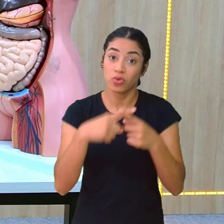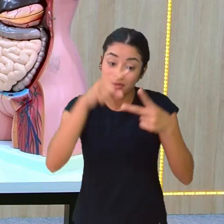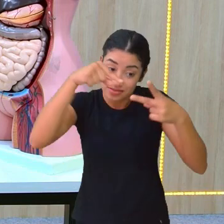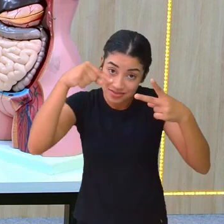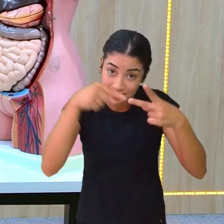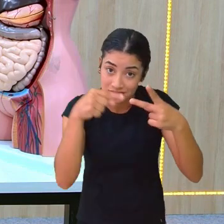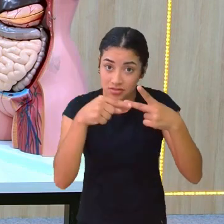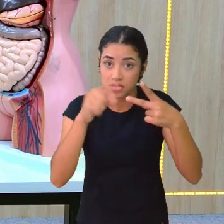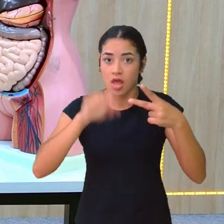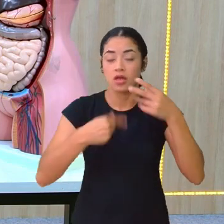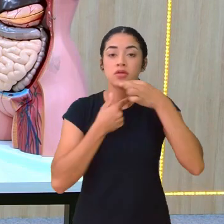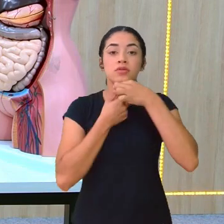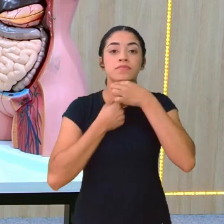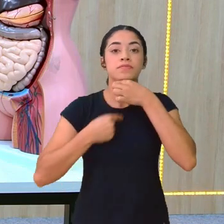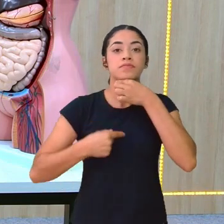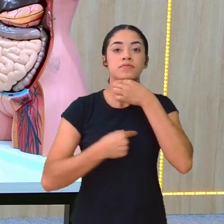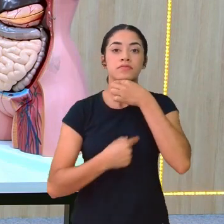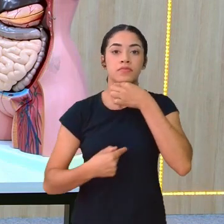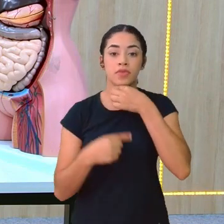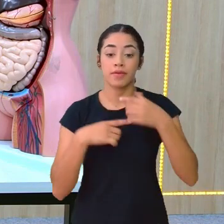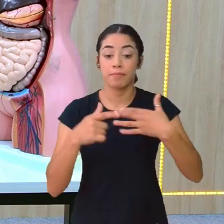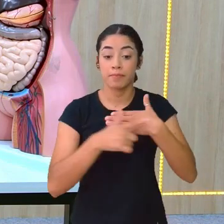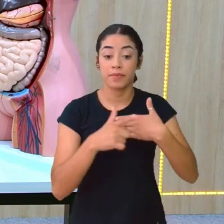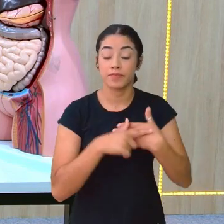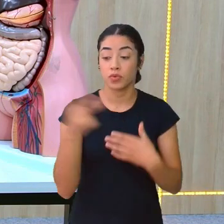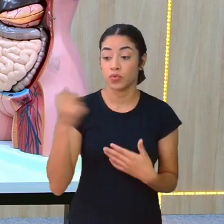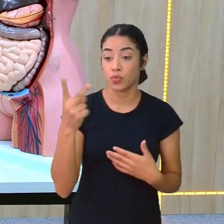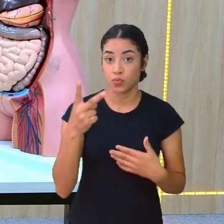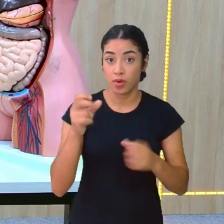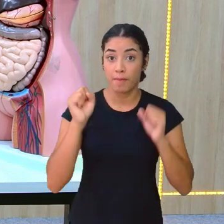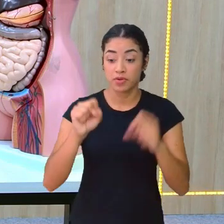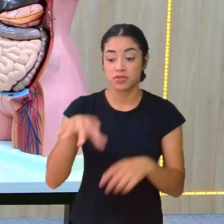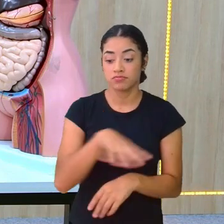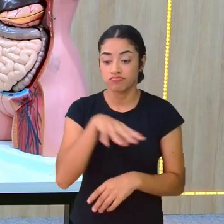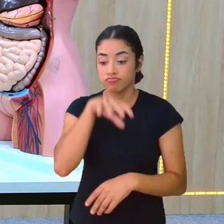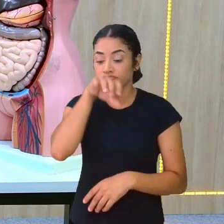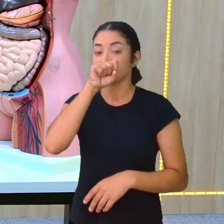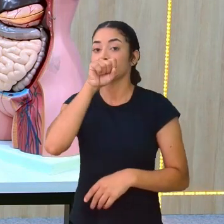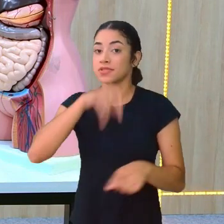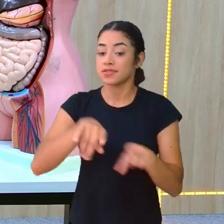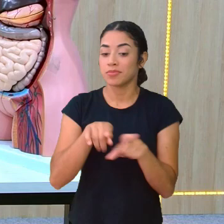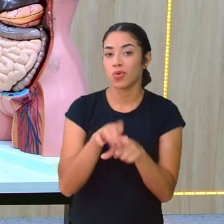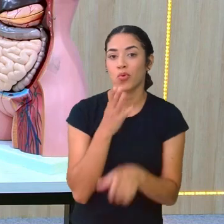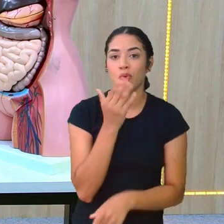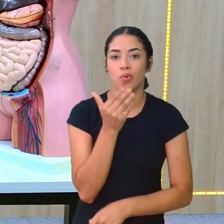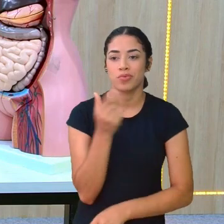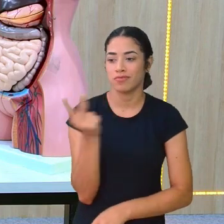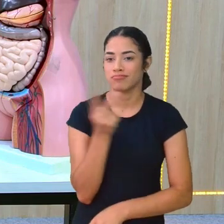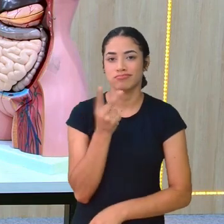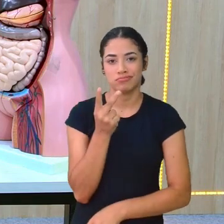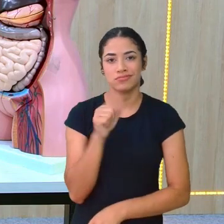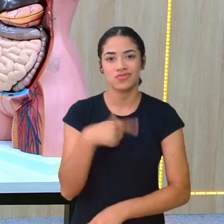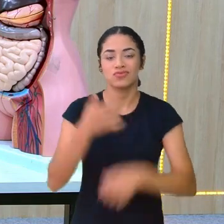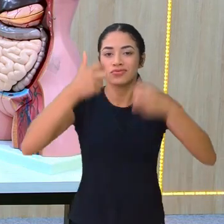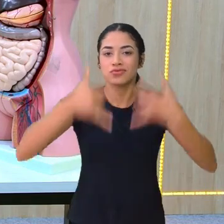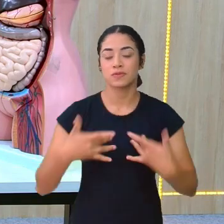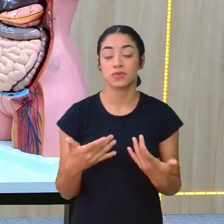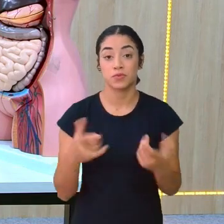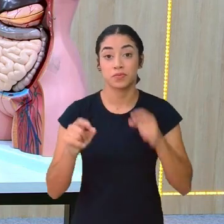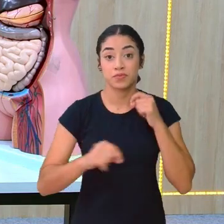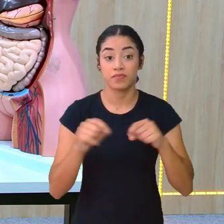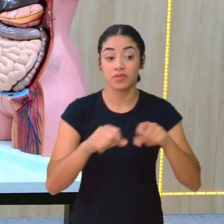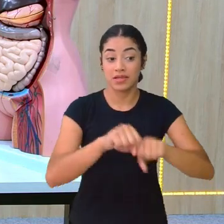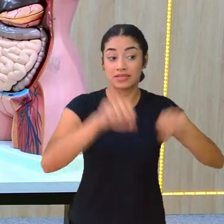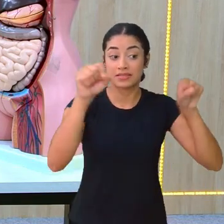é um tubo de dupla função. Tanto vai passar o ar, como vai passar o alimento. Tanto nós citamos ele no